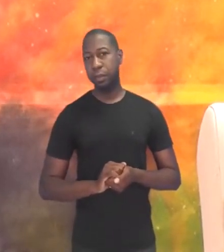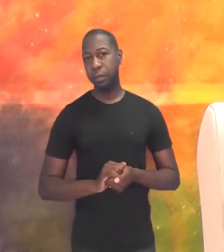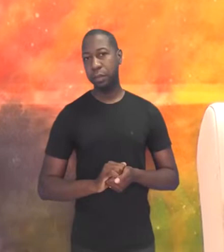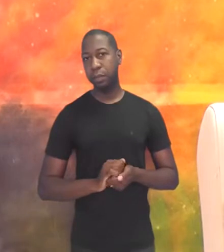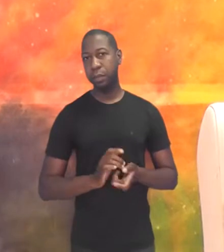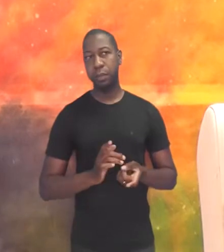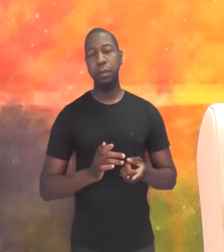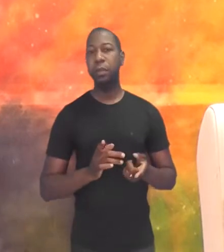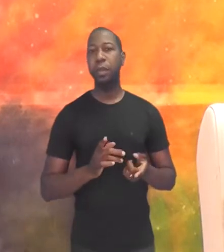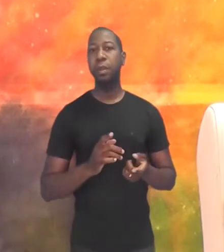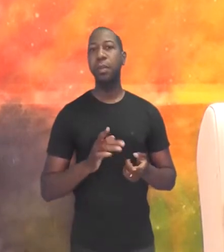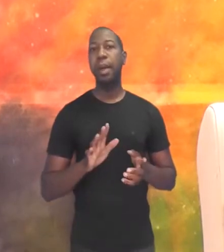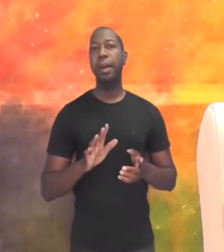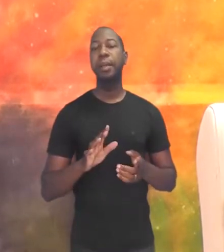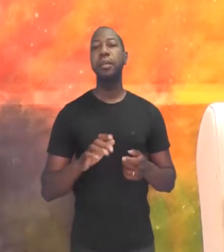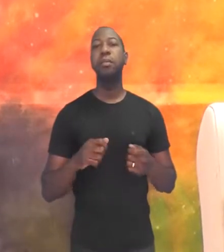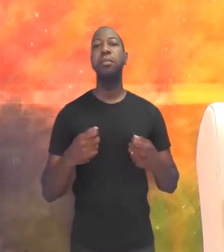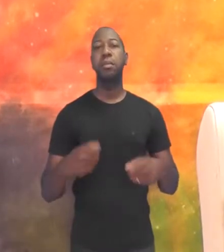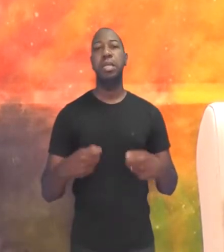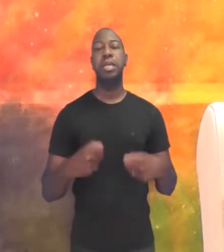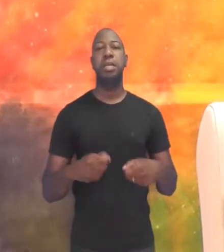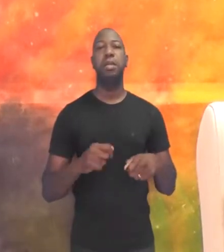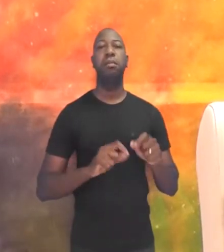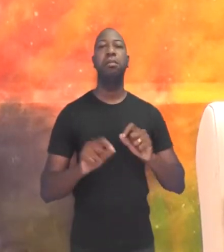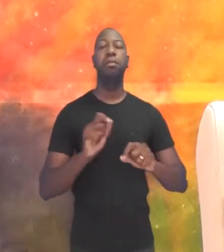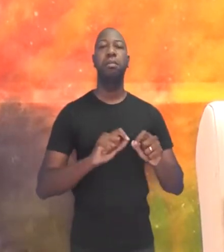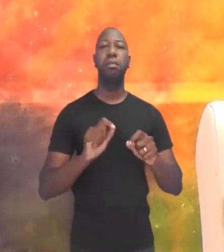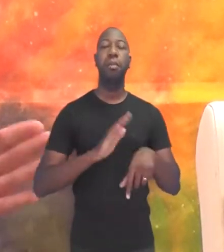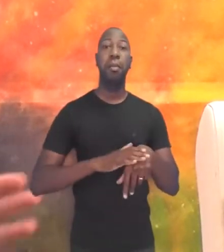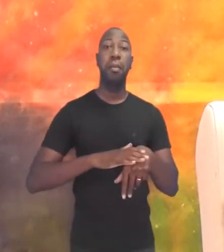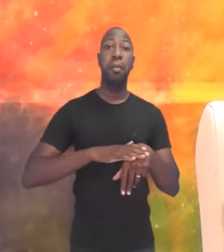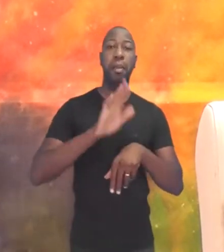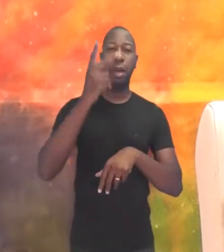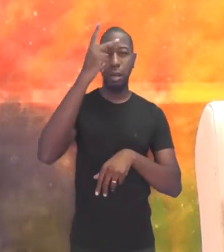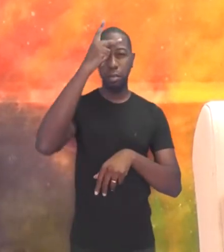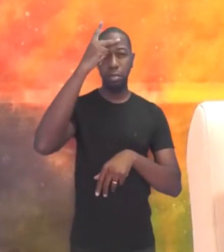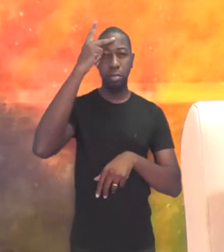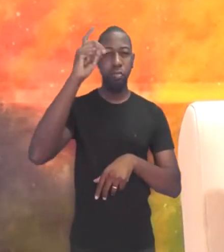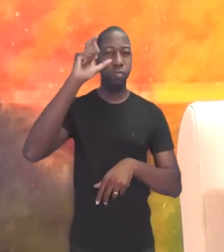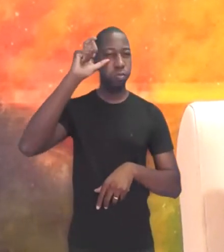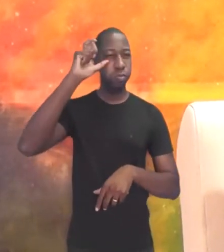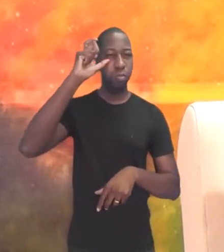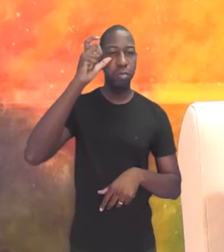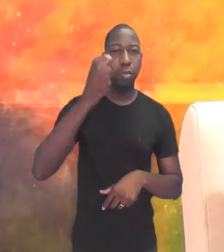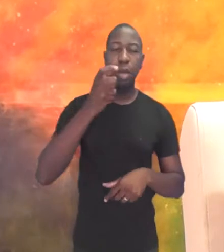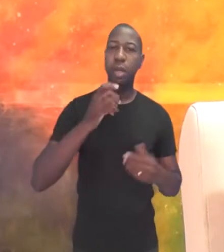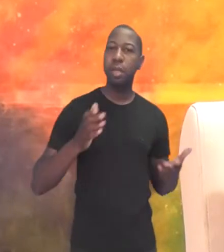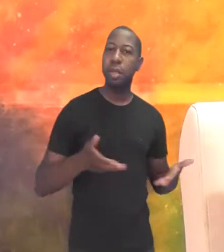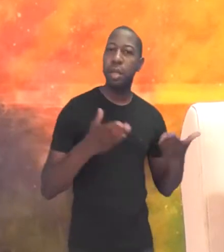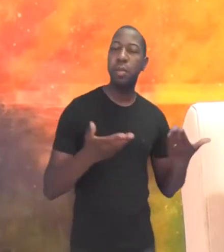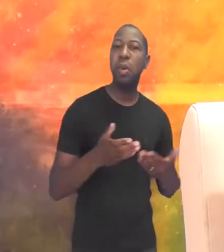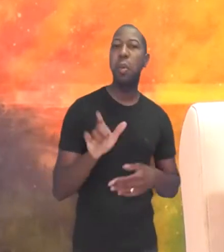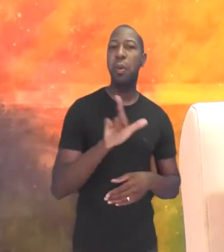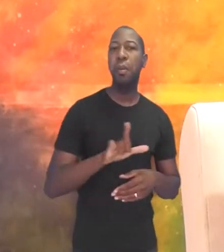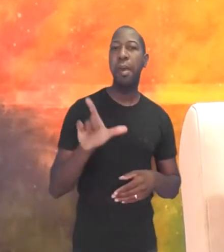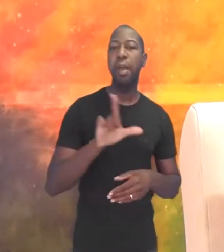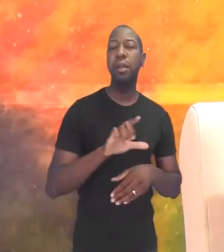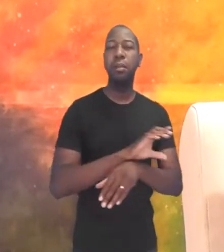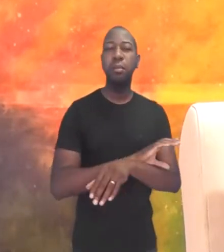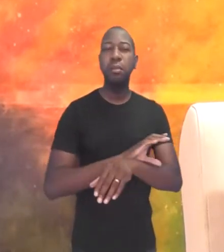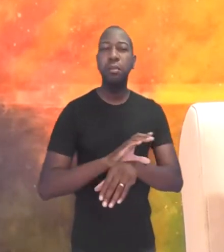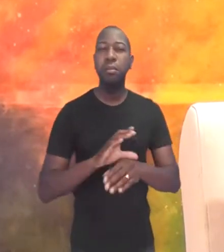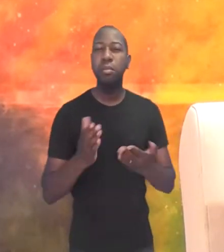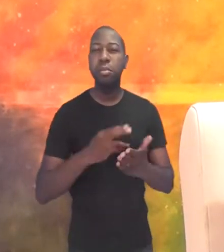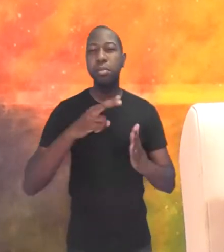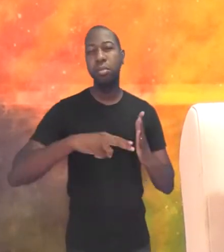gente precisa de mais patrocínio, né, para a gente poder levar mais a FLIR para as escolas, para continuar